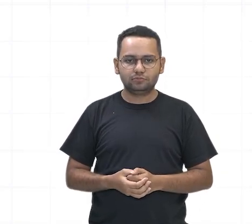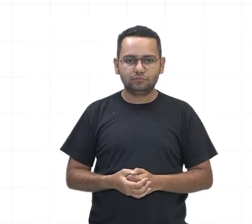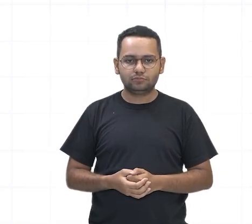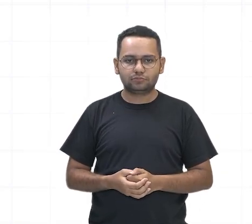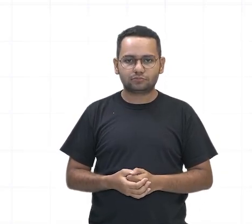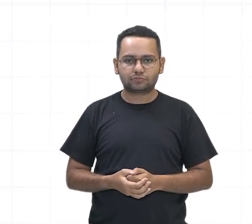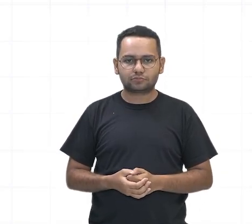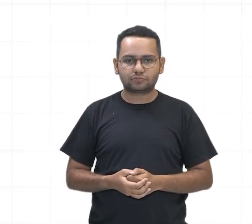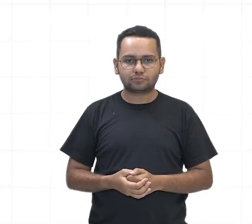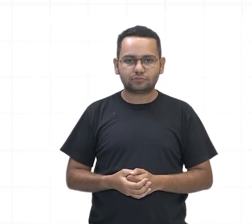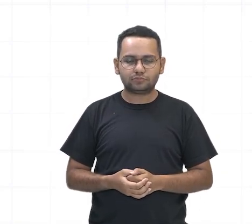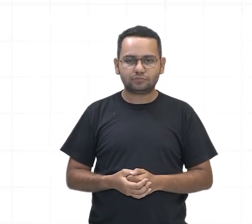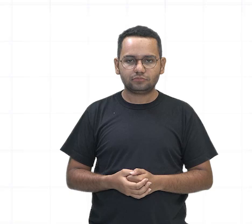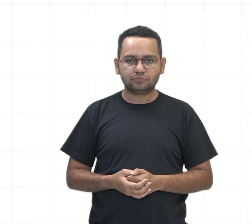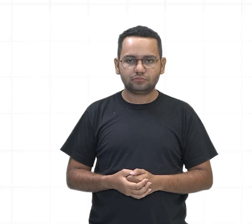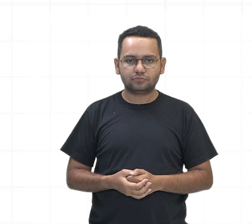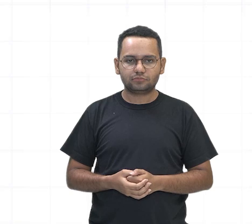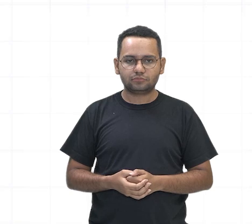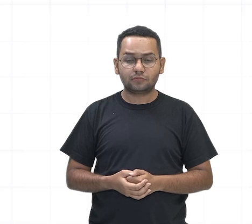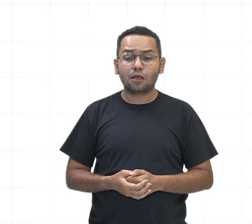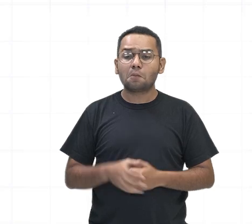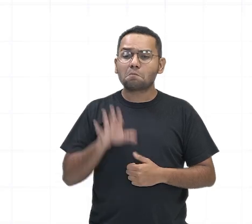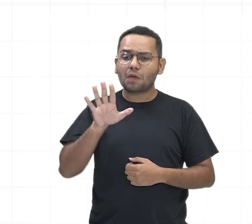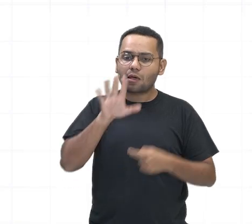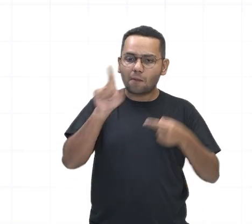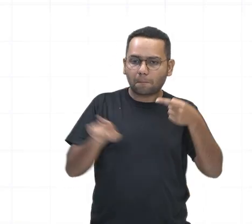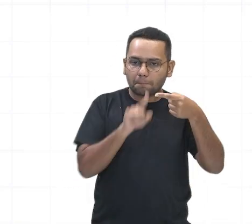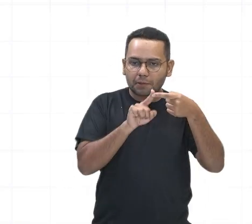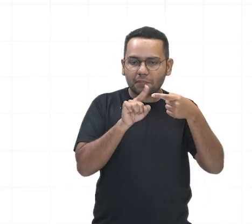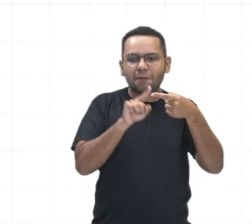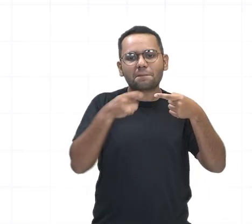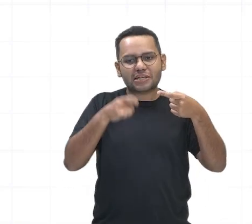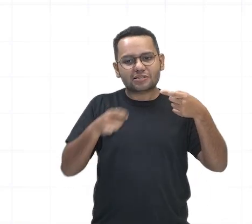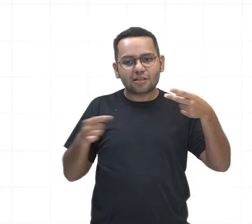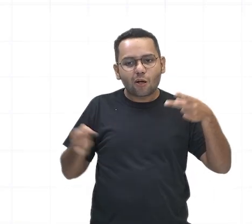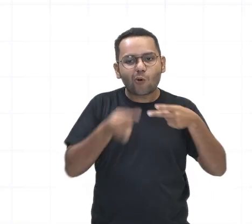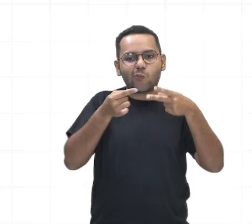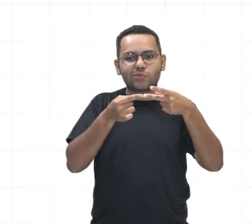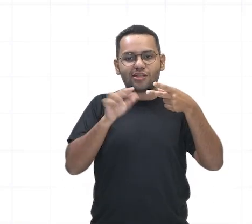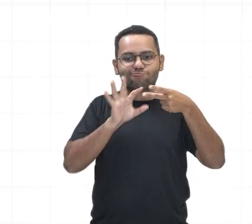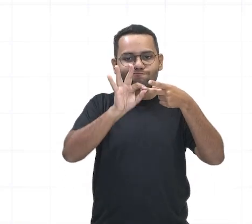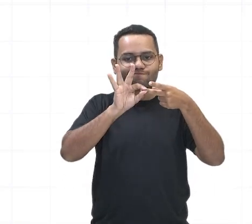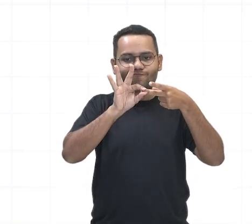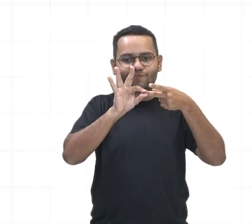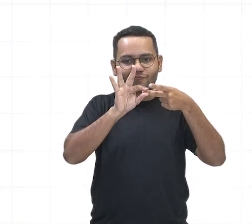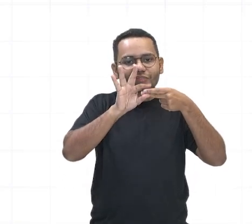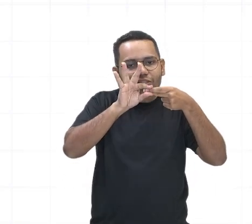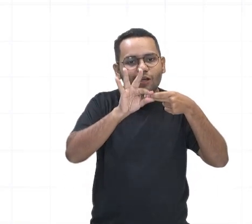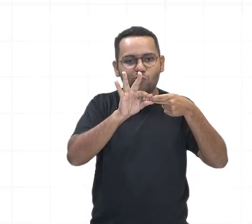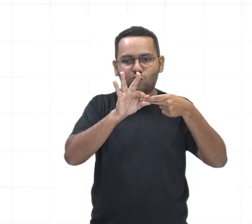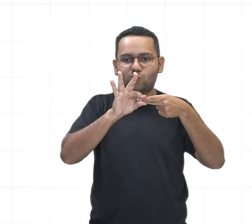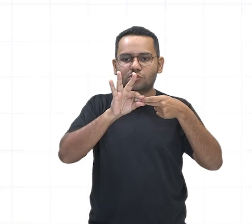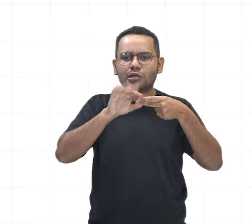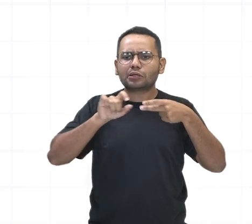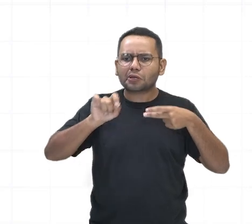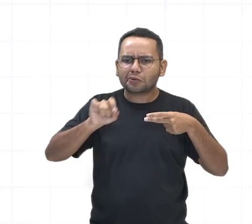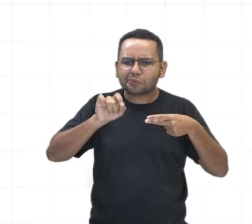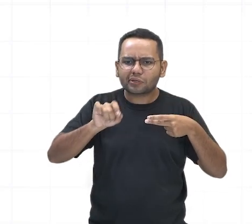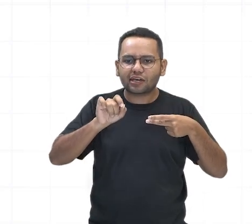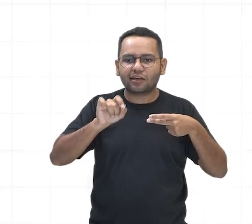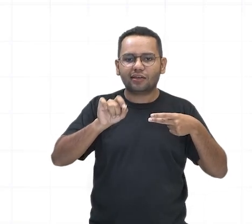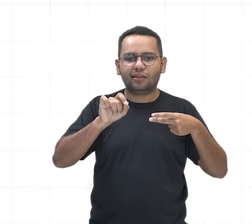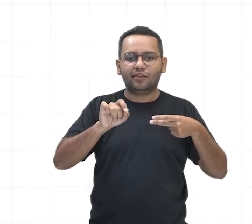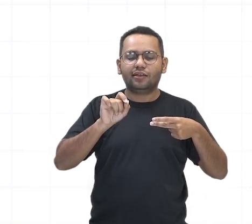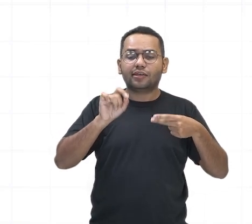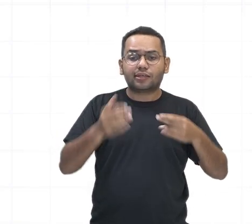Toda solidariedade deve promover uma responsabilidade moral. E essa responsabilidade moral deve